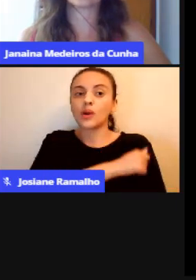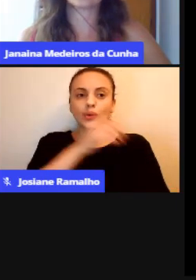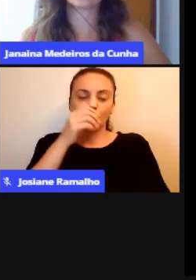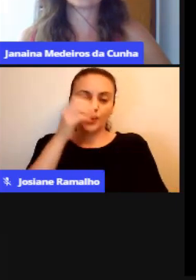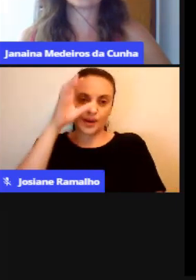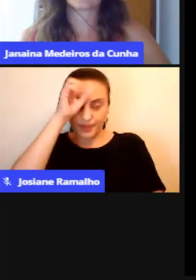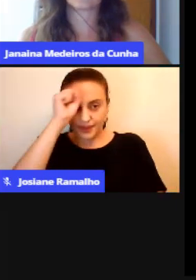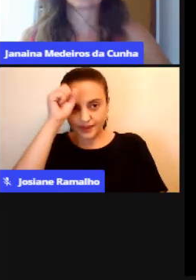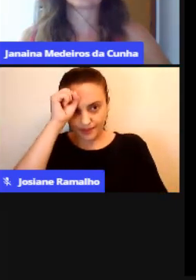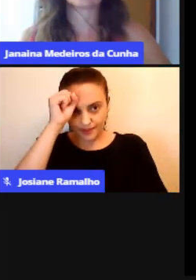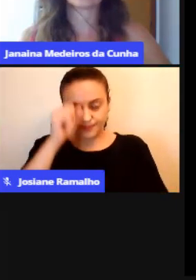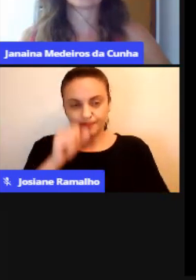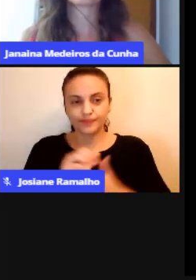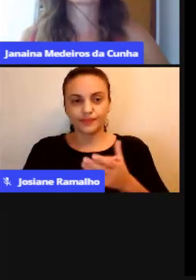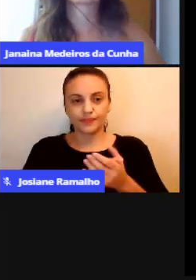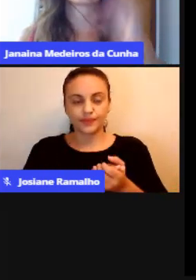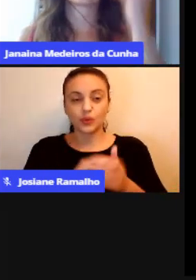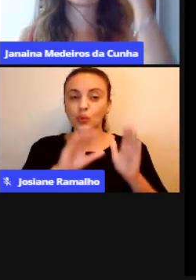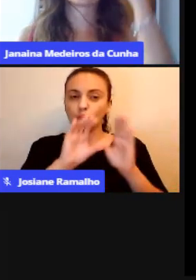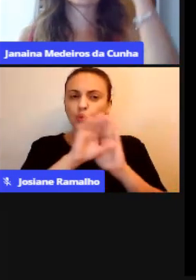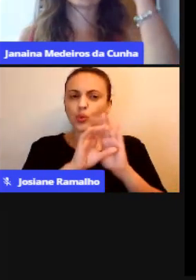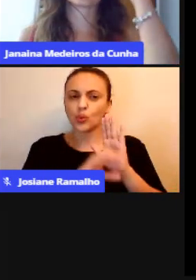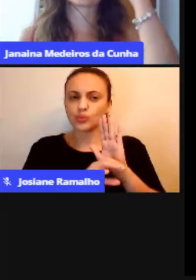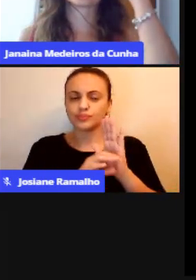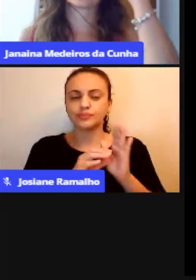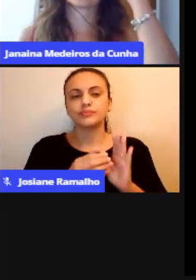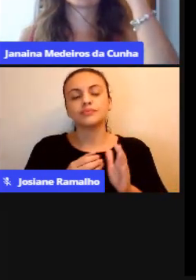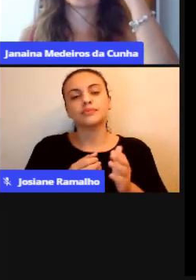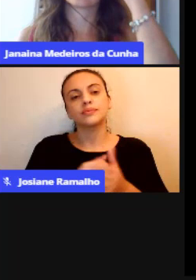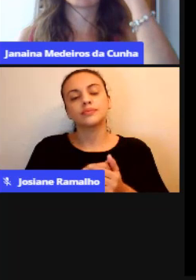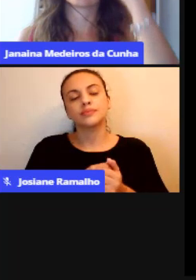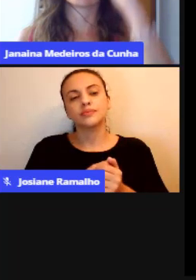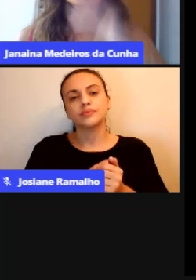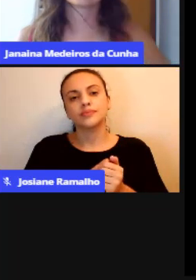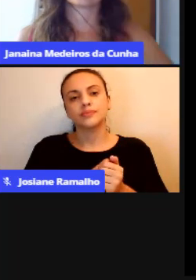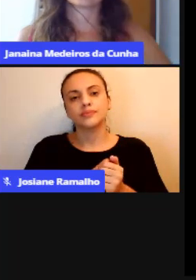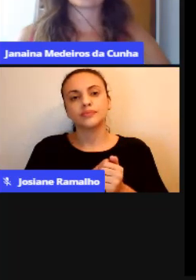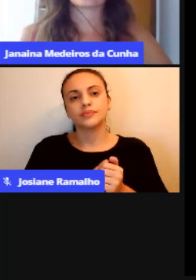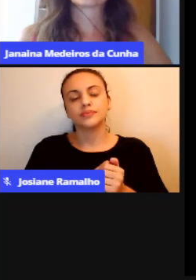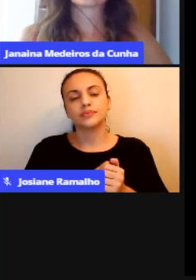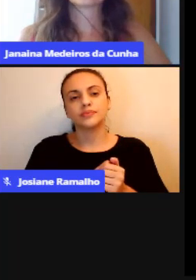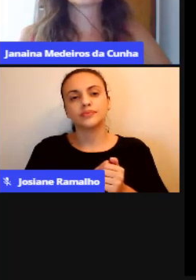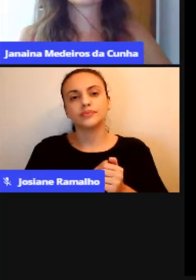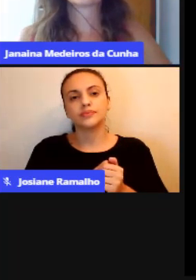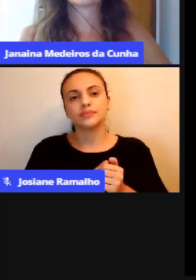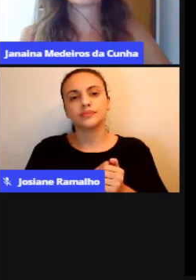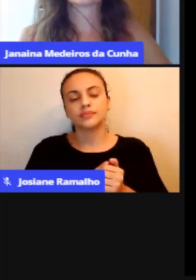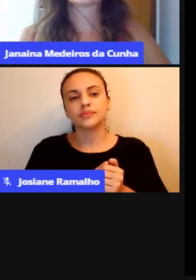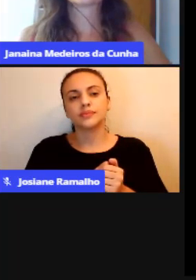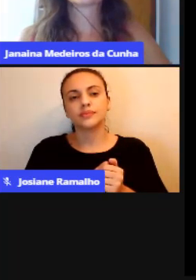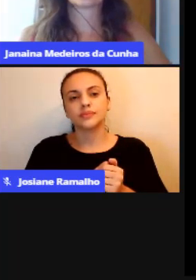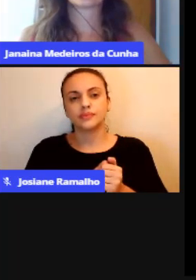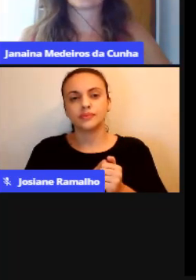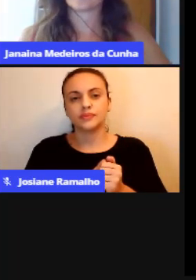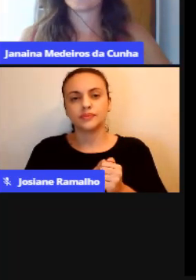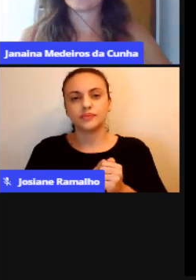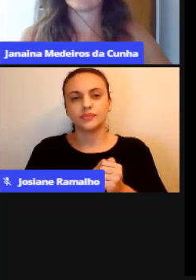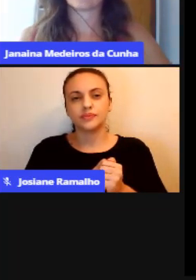deste conteúdo, né? Pode passar, próximo slide. Mas quando nós